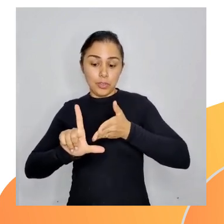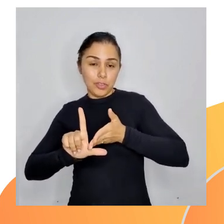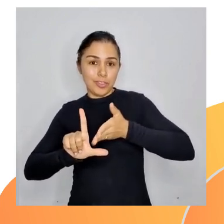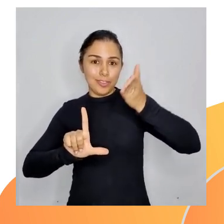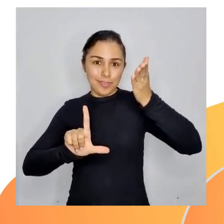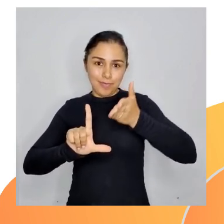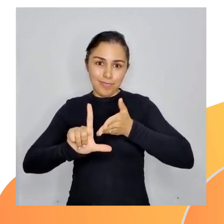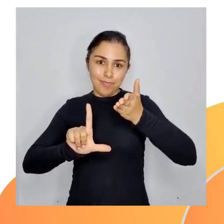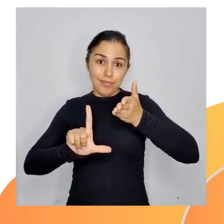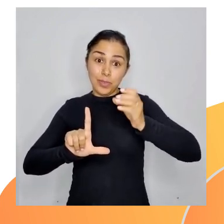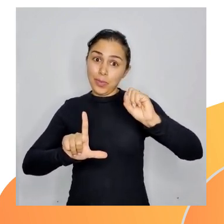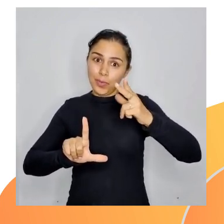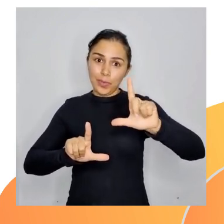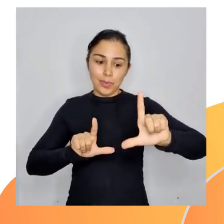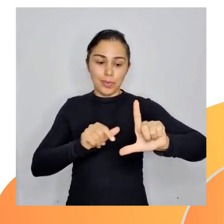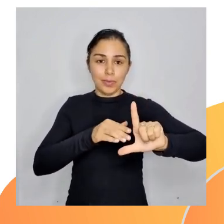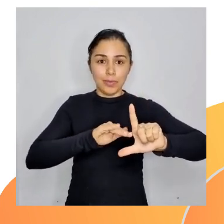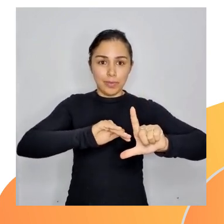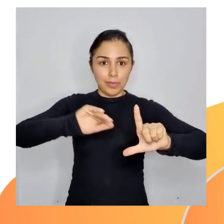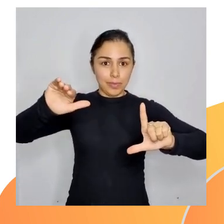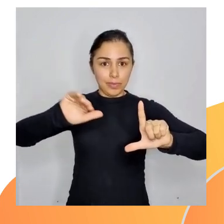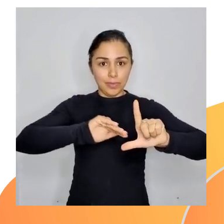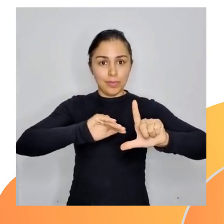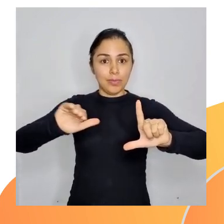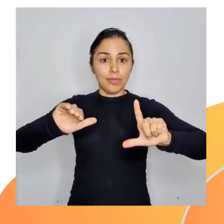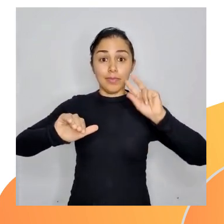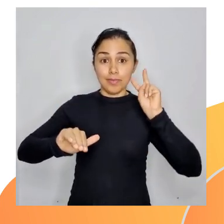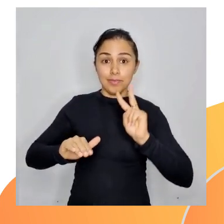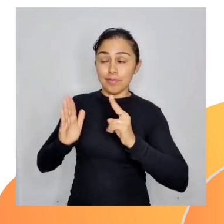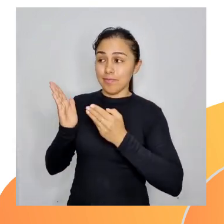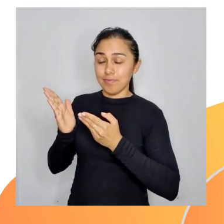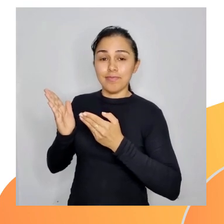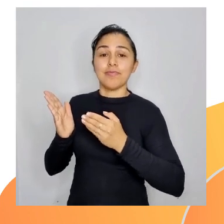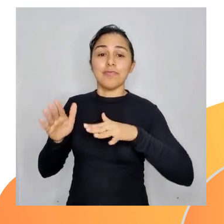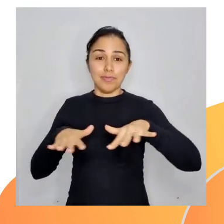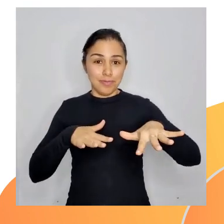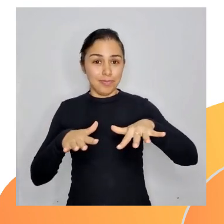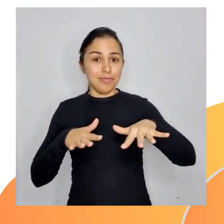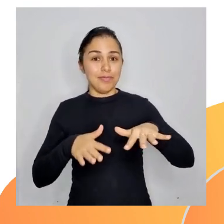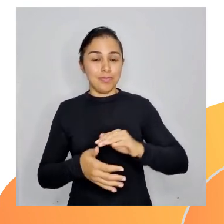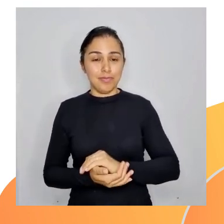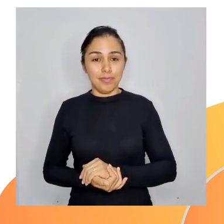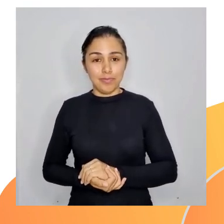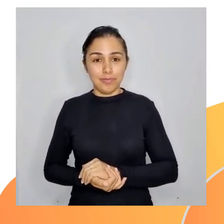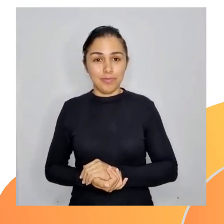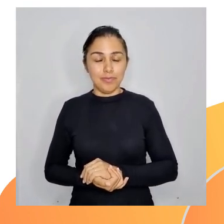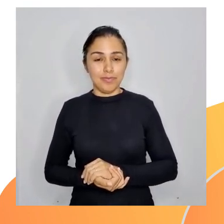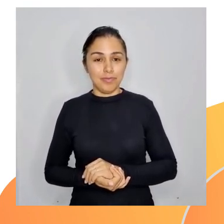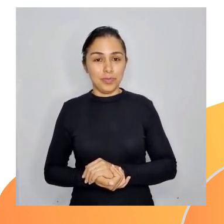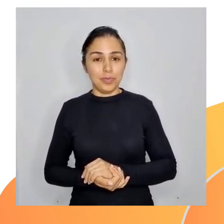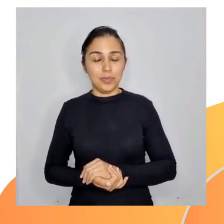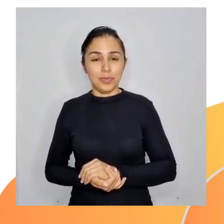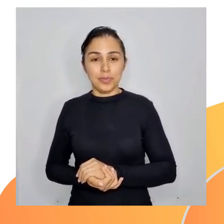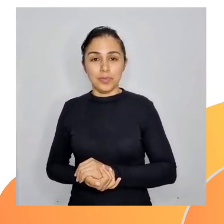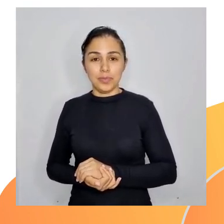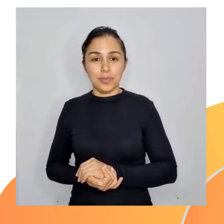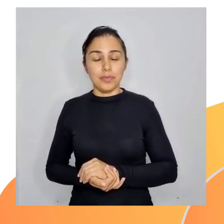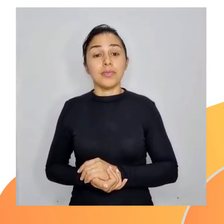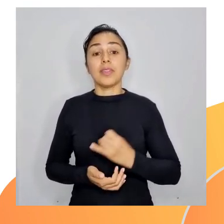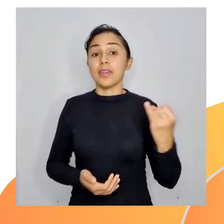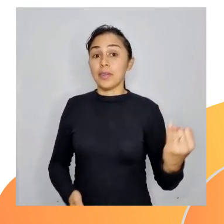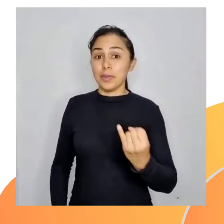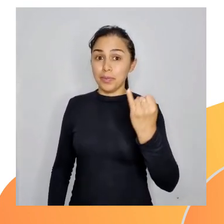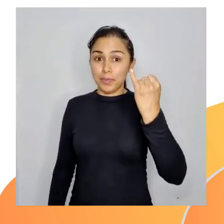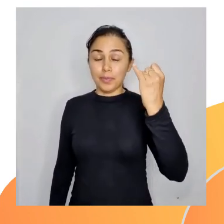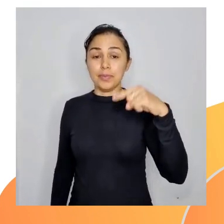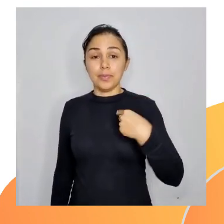aí a tela que está exposta para vocês agora. Olha o bispo movimentando para as diagonais, tá certo? É importante